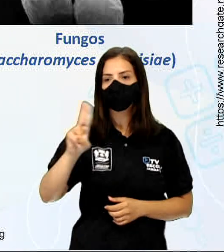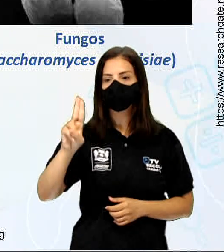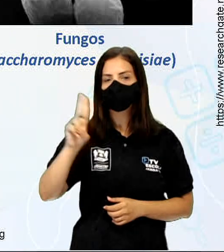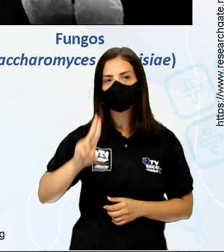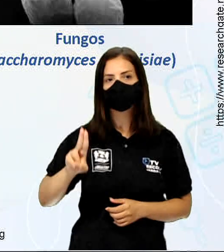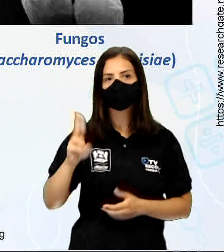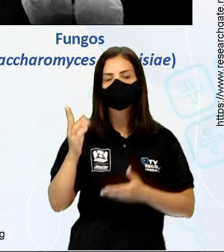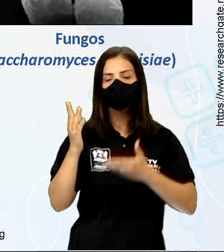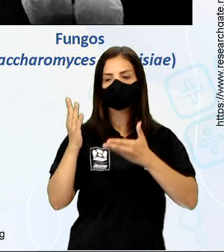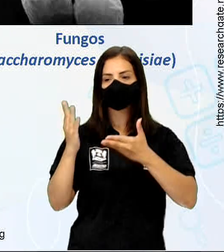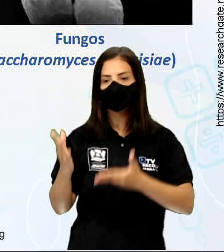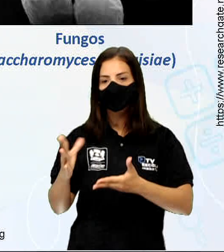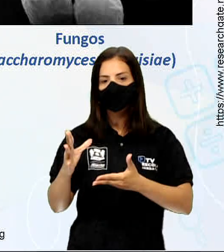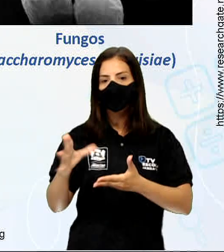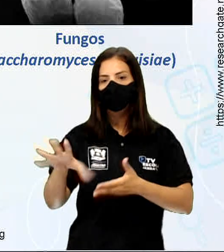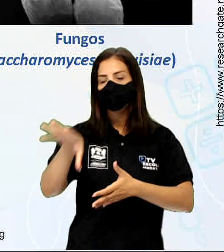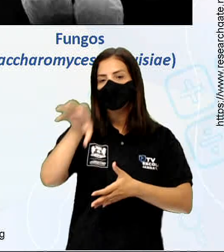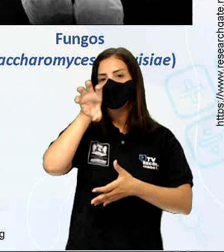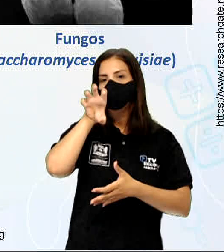iogurte. Elas